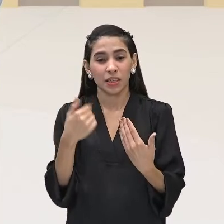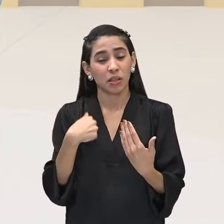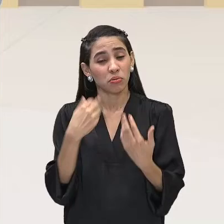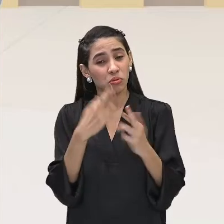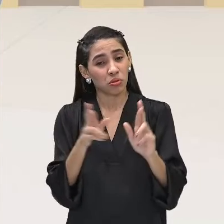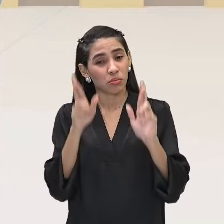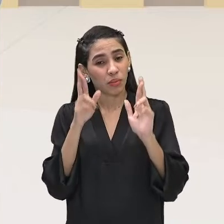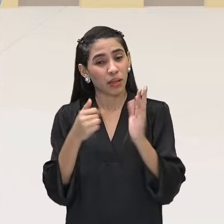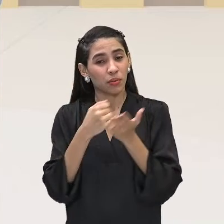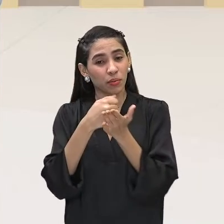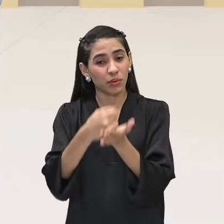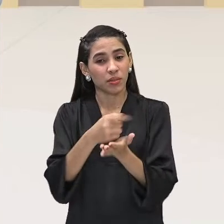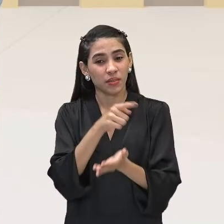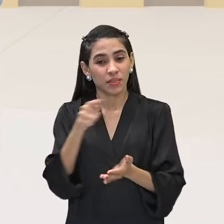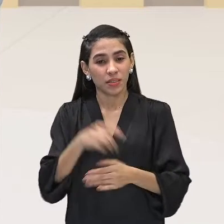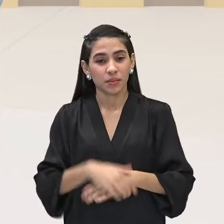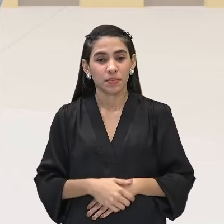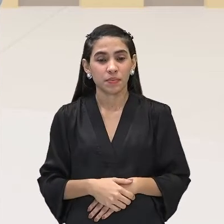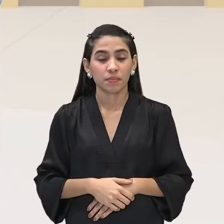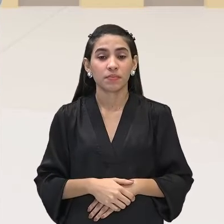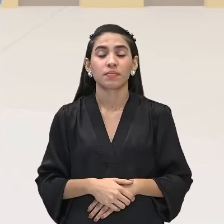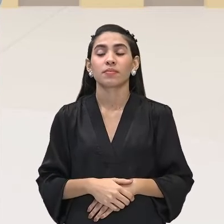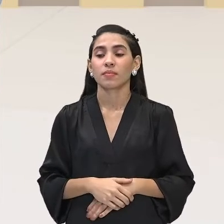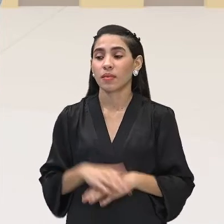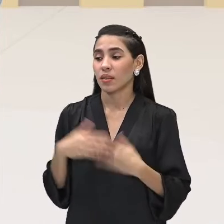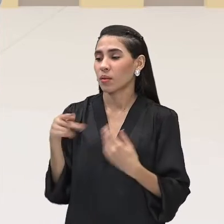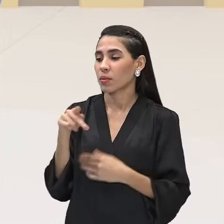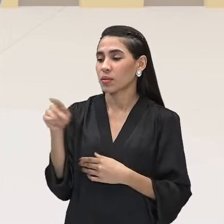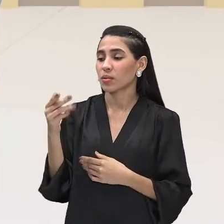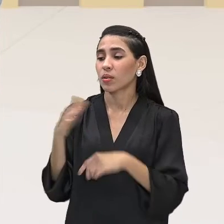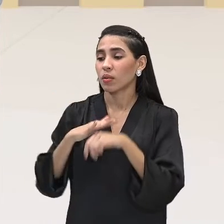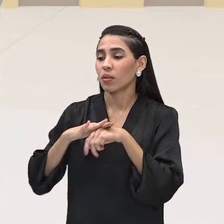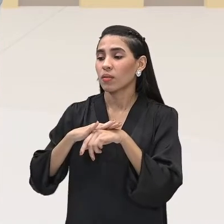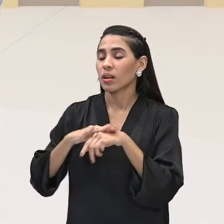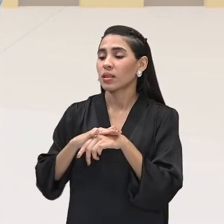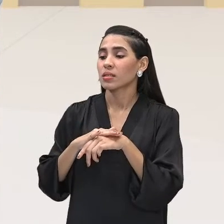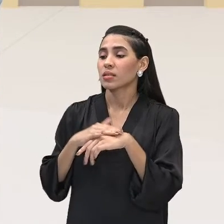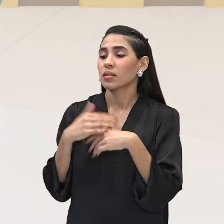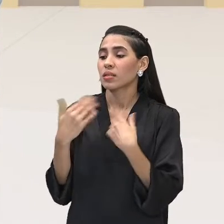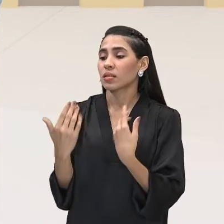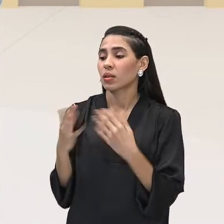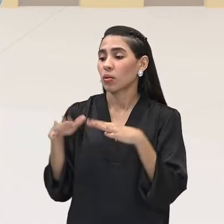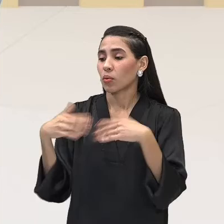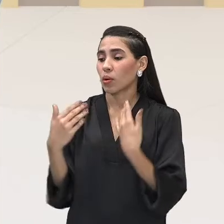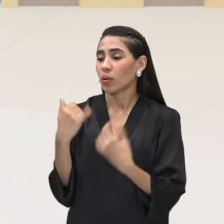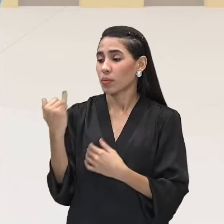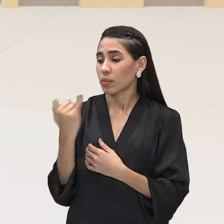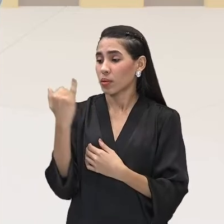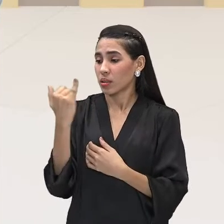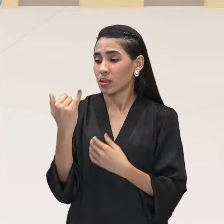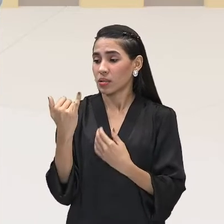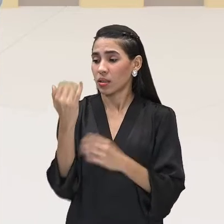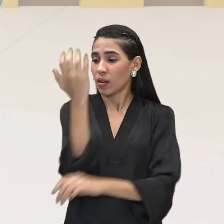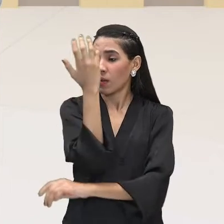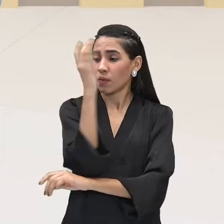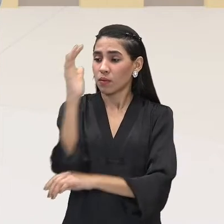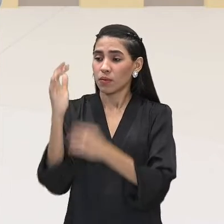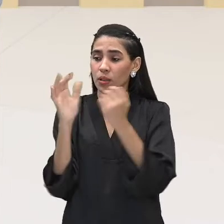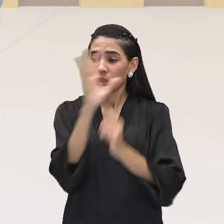com o estudo dos nossos alunos. Então, professor, a nossa conversa é sobre o seguinte: qual é a importância da floresta amazônica